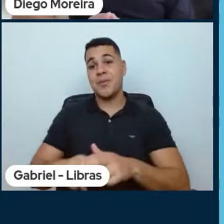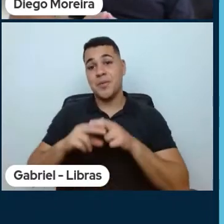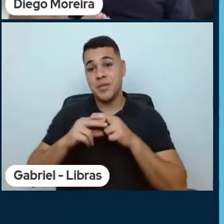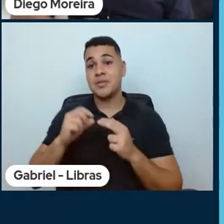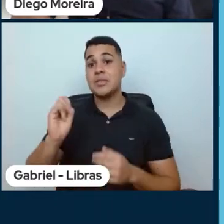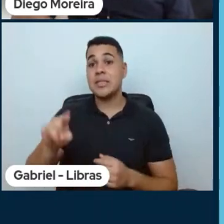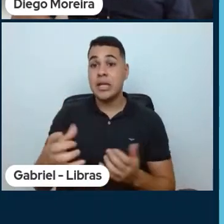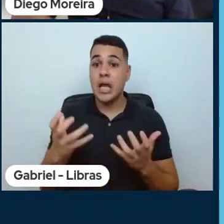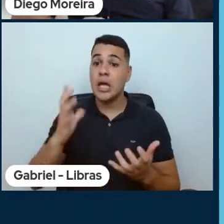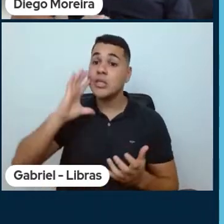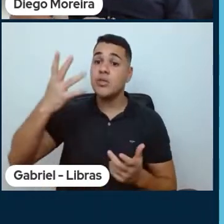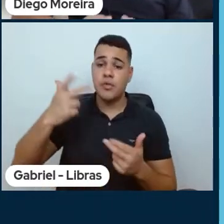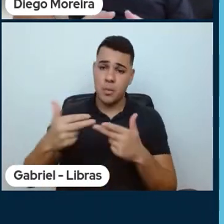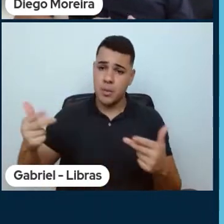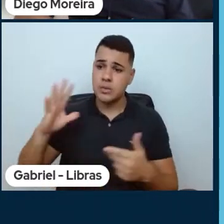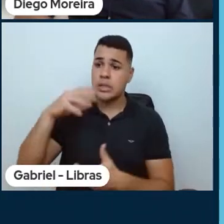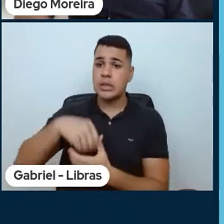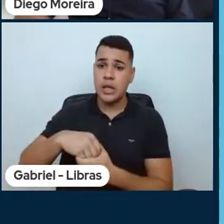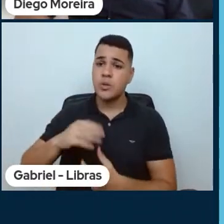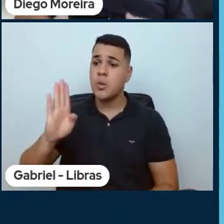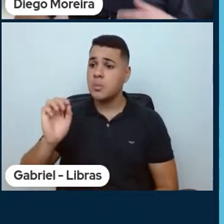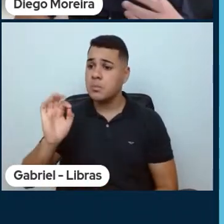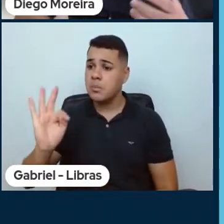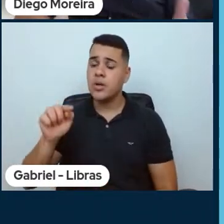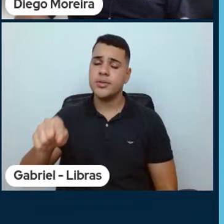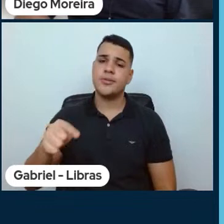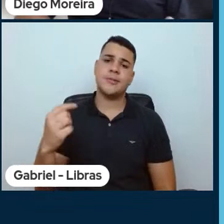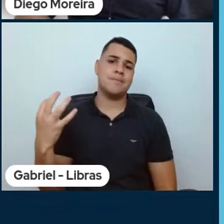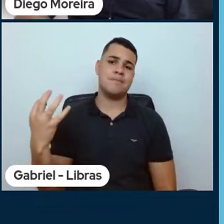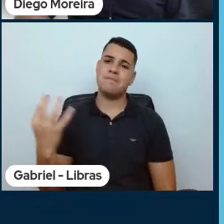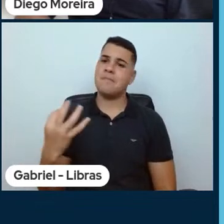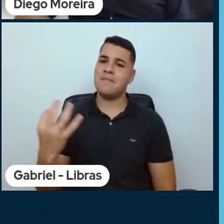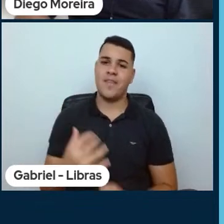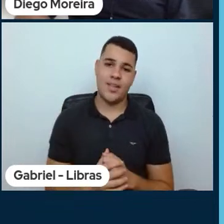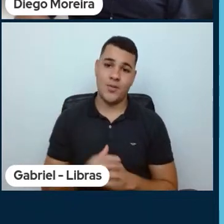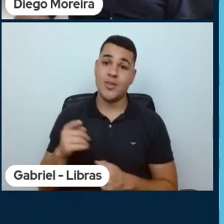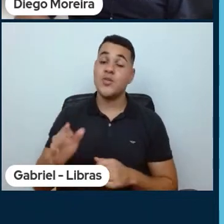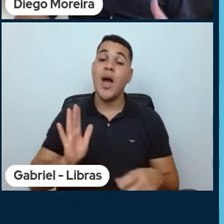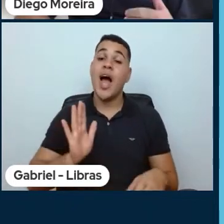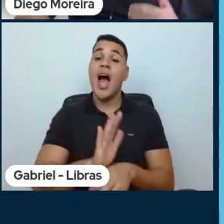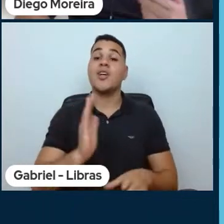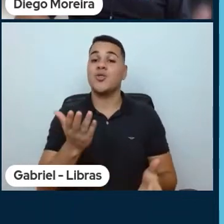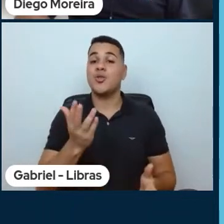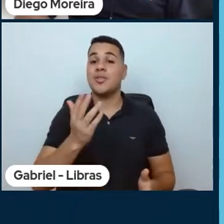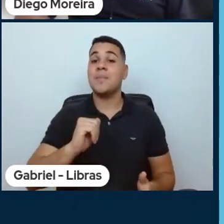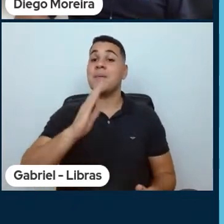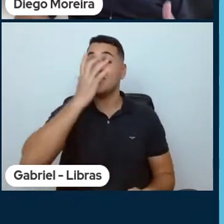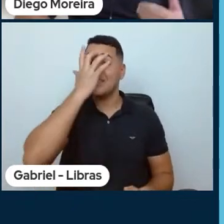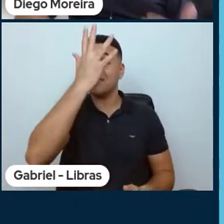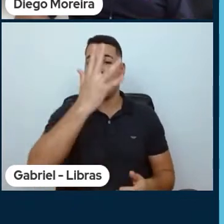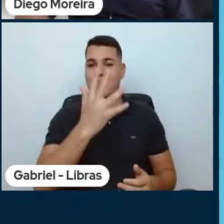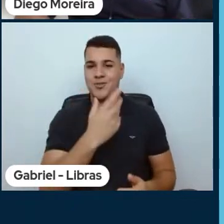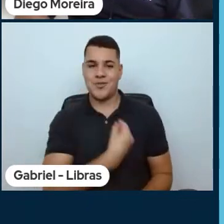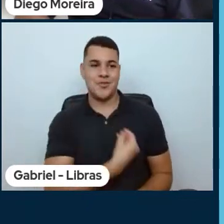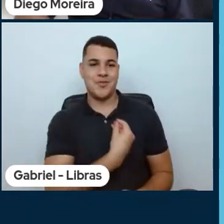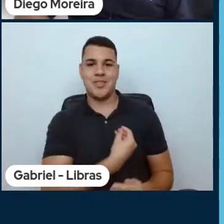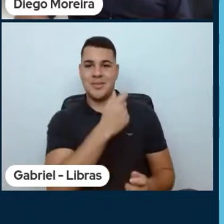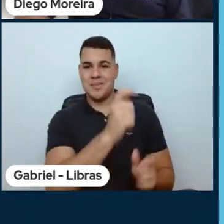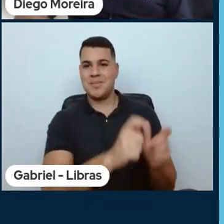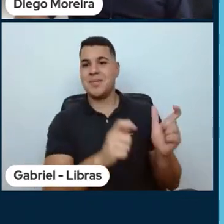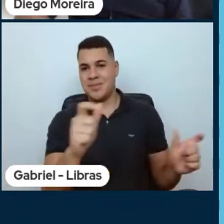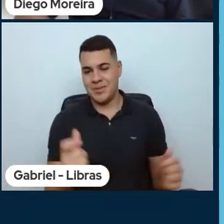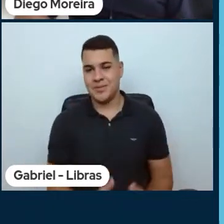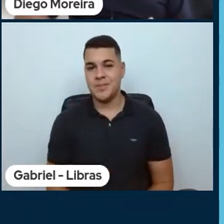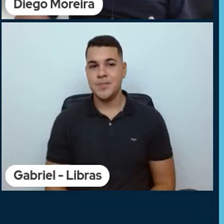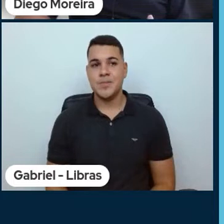forma assíncrona, isso facilita muito o dia a dia das pessoas quando elas estão engajadas nas interações,